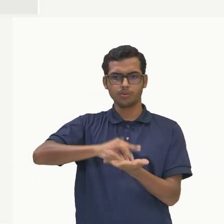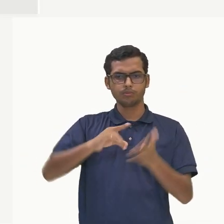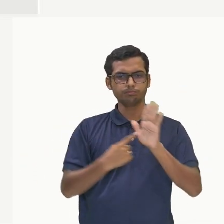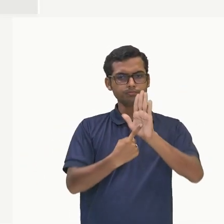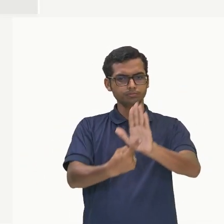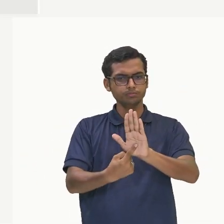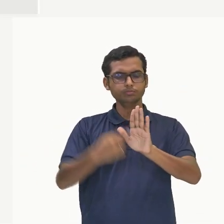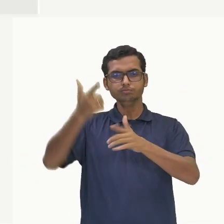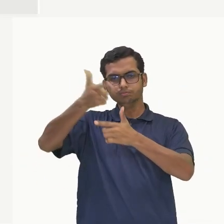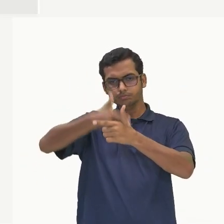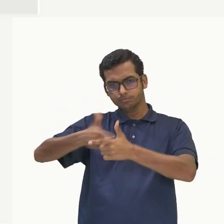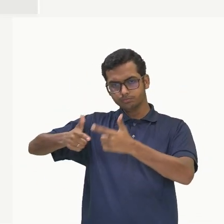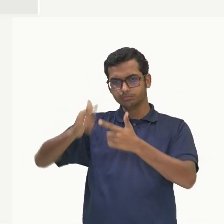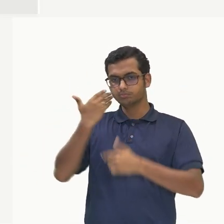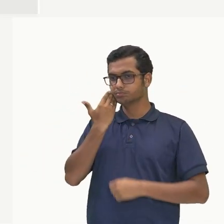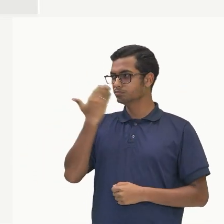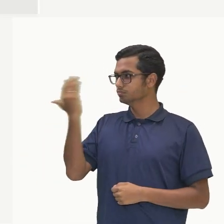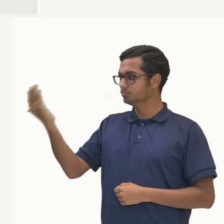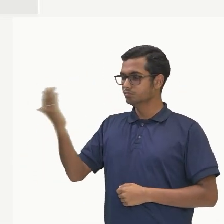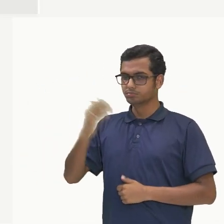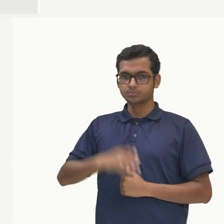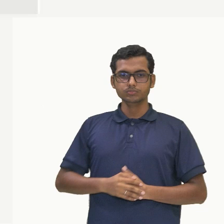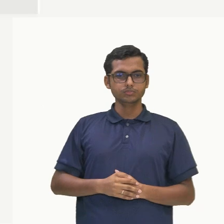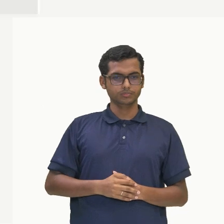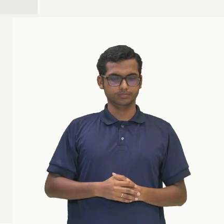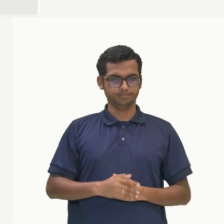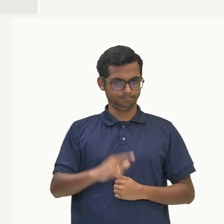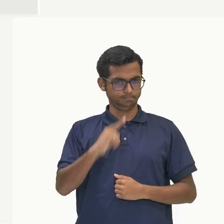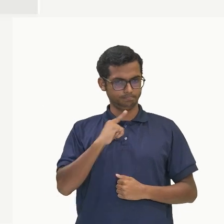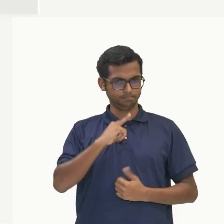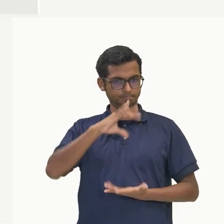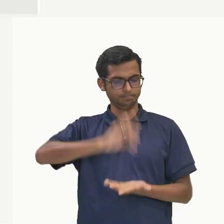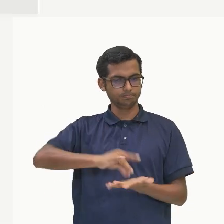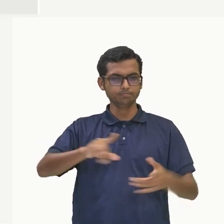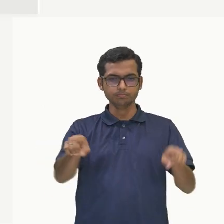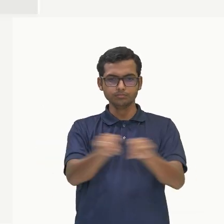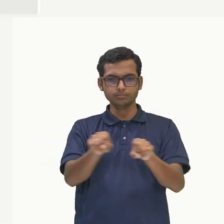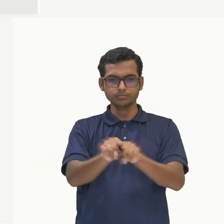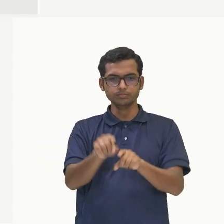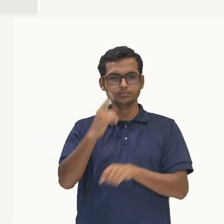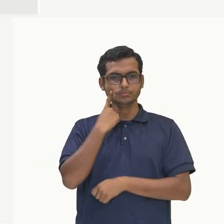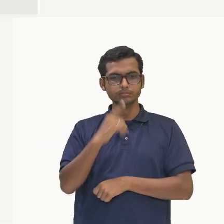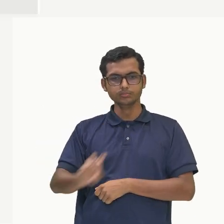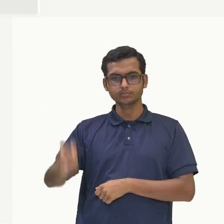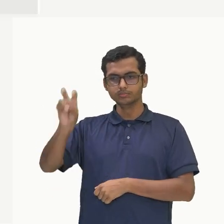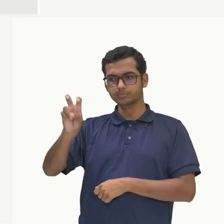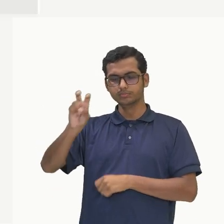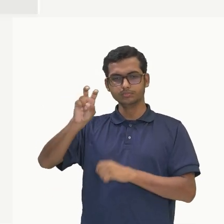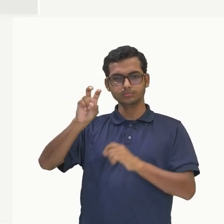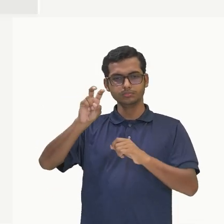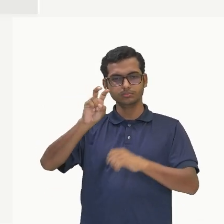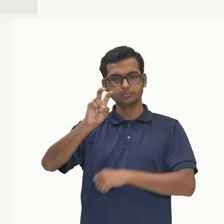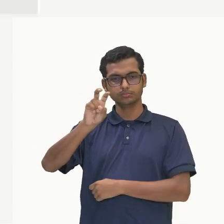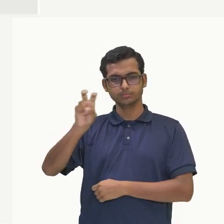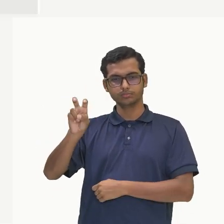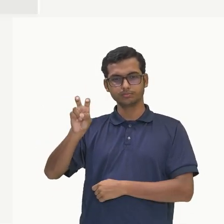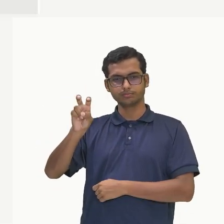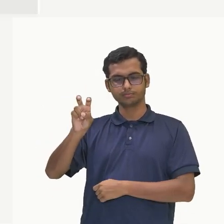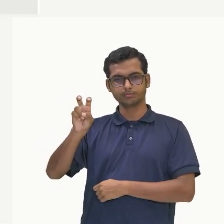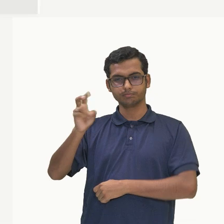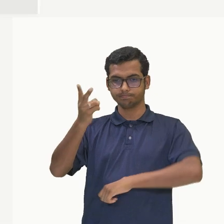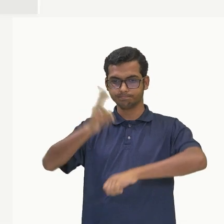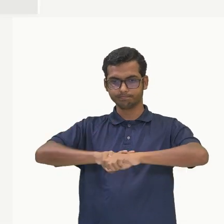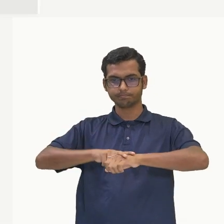né, dividir aqui, que nós teremos, seria 5 vezes, né? Então, dividiu